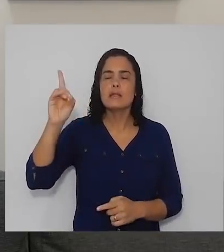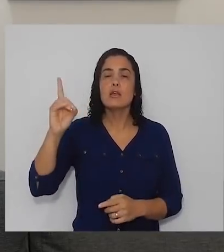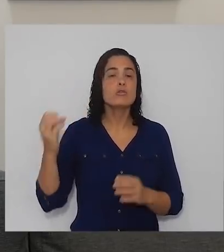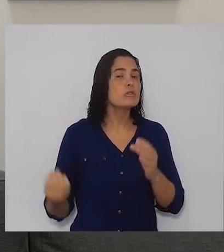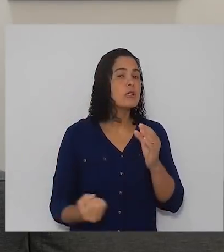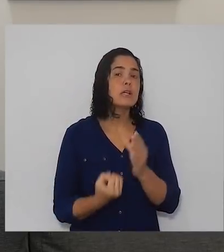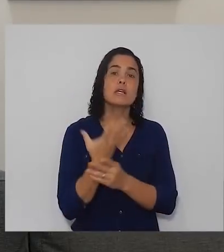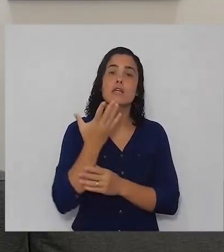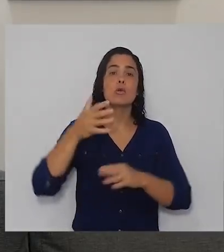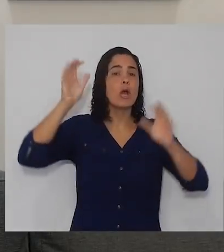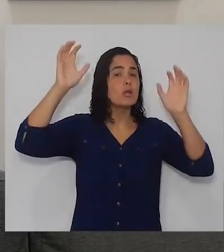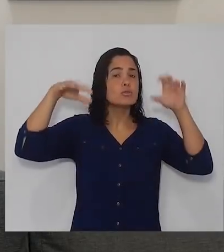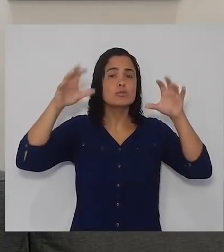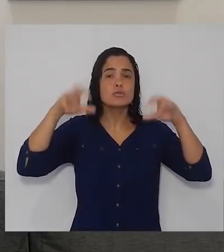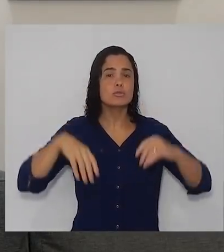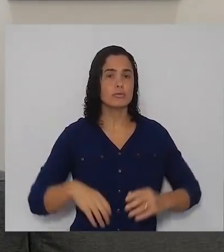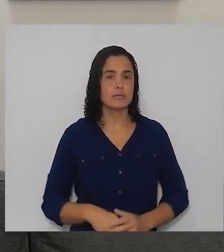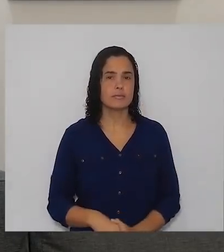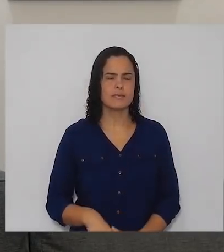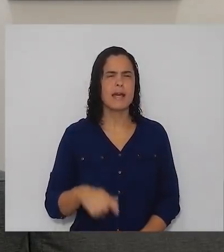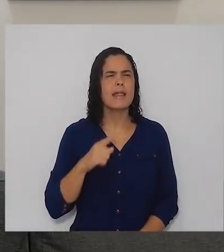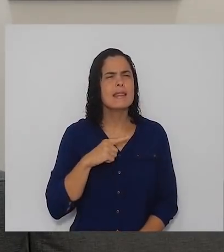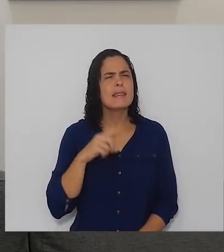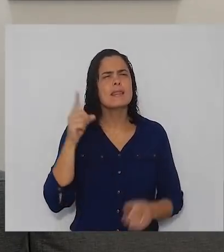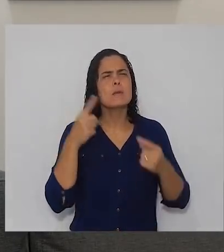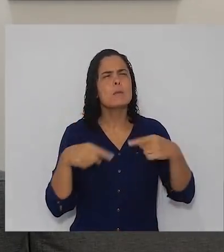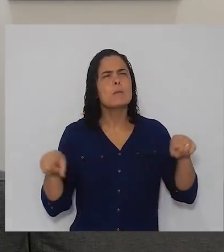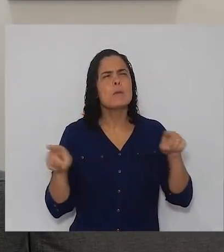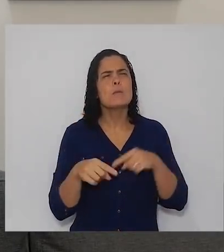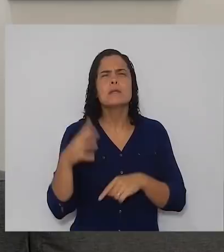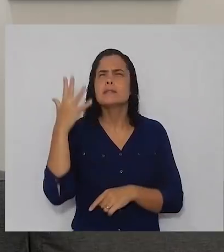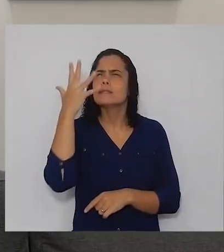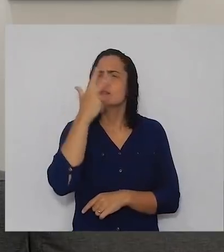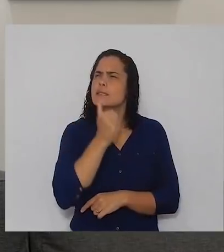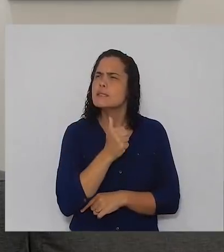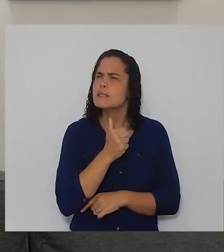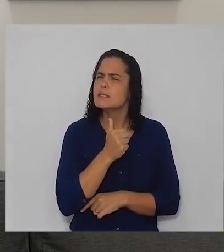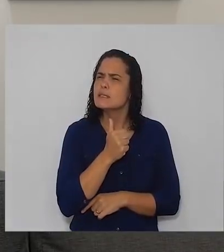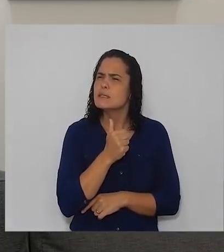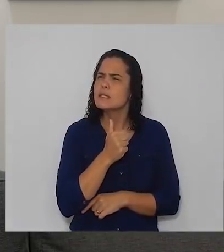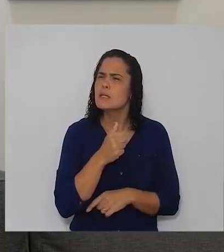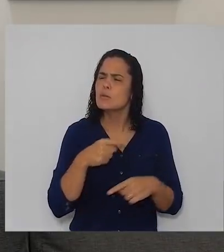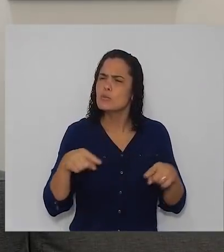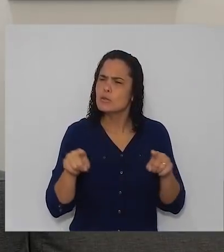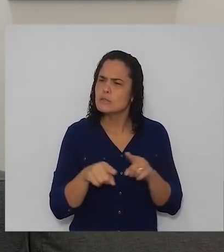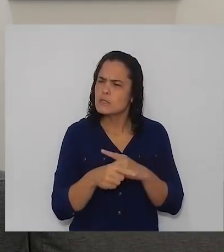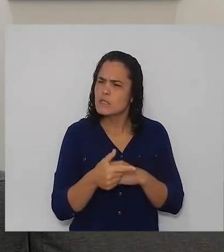a chuva. Existe aquele hino lindo do Hinário para o Culto Cristão, hino